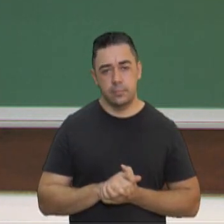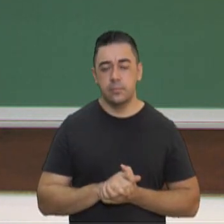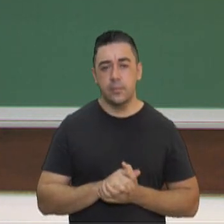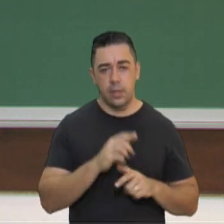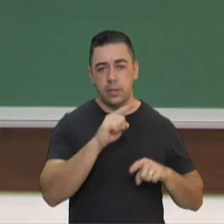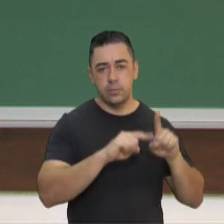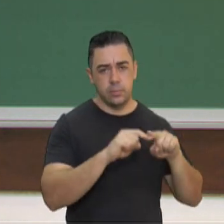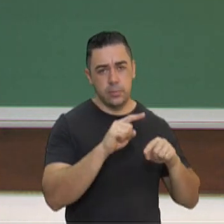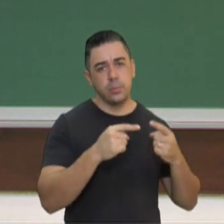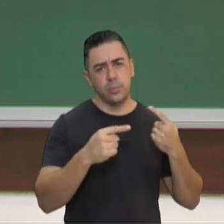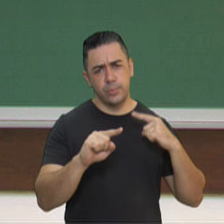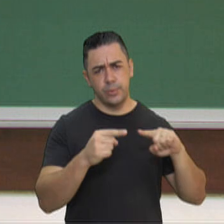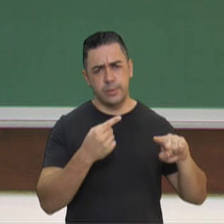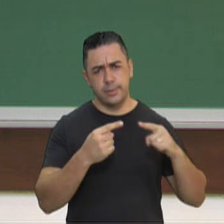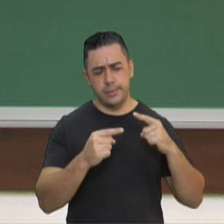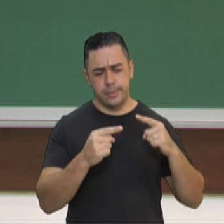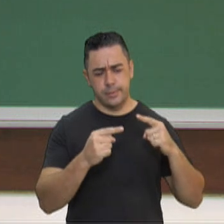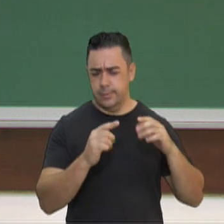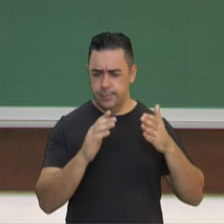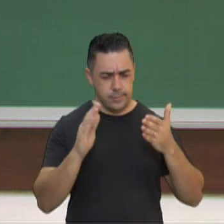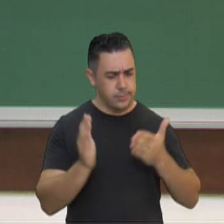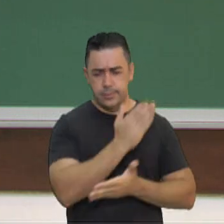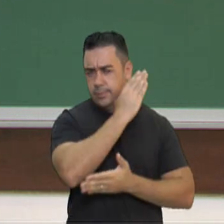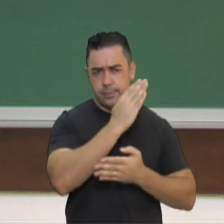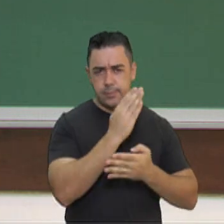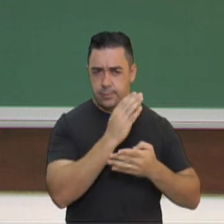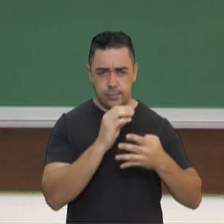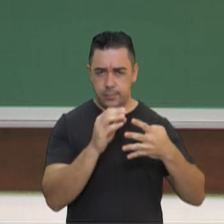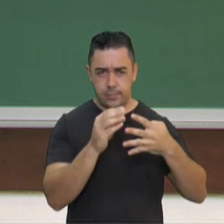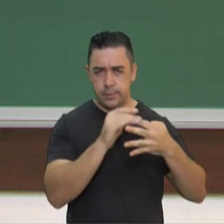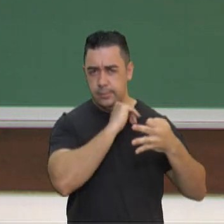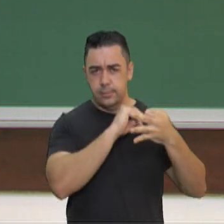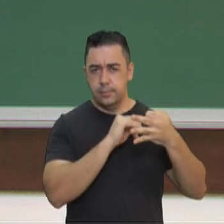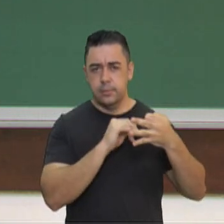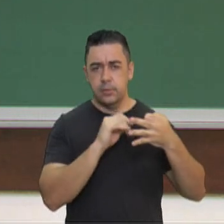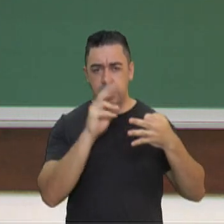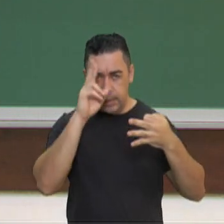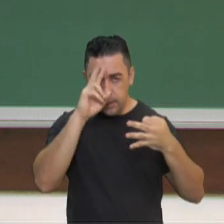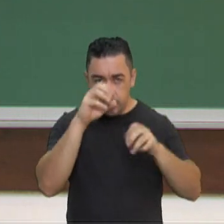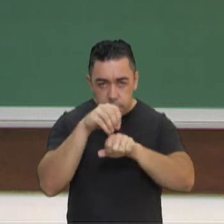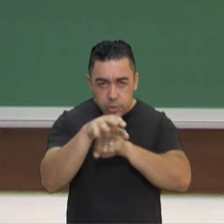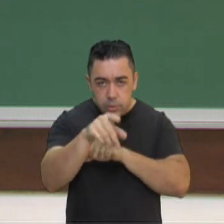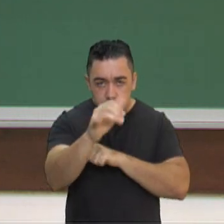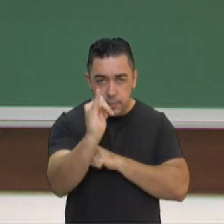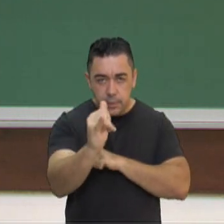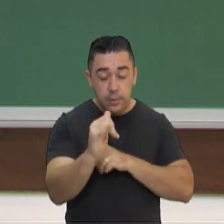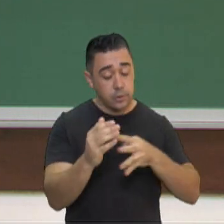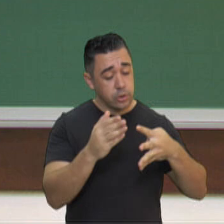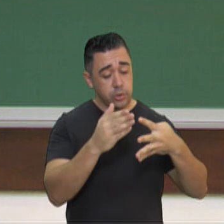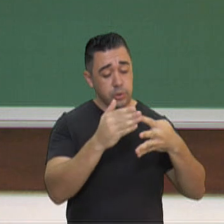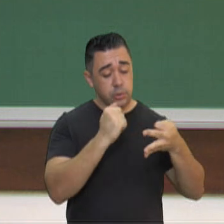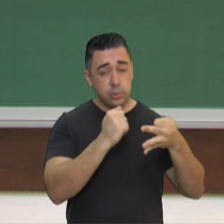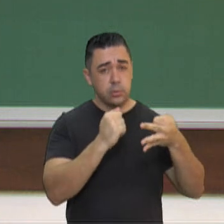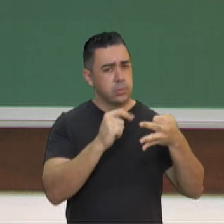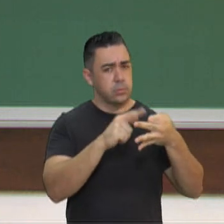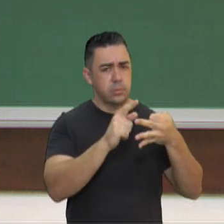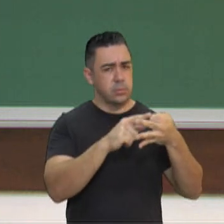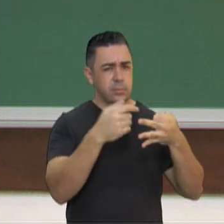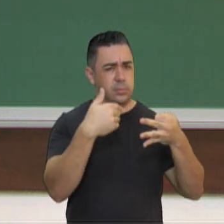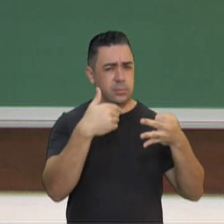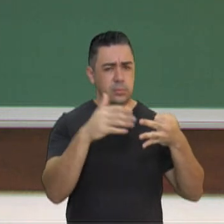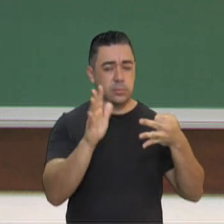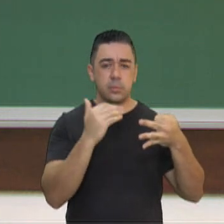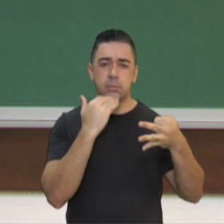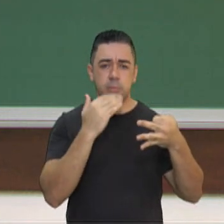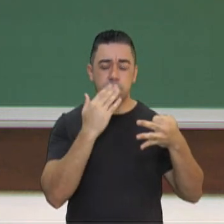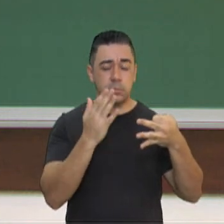Instrumentos musicais já exclui de cara, né? Lembra da dica que eu falei agora há pouco? Então, aquelas que não tem nada a